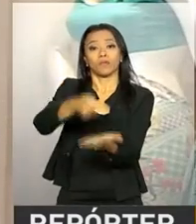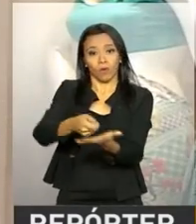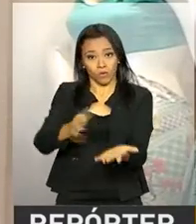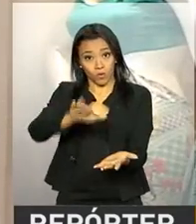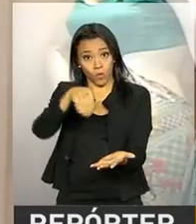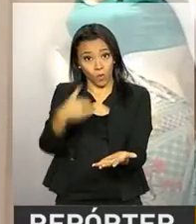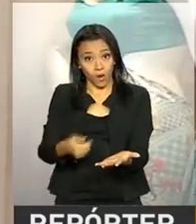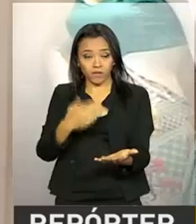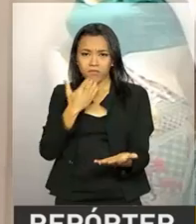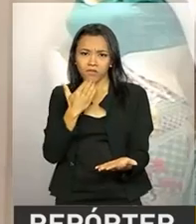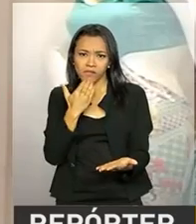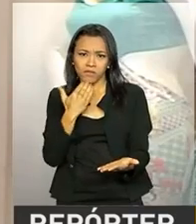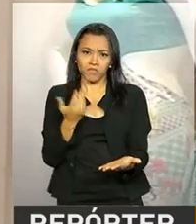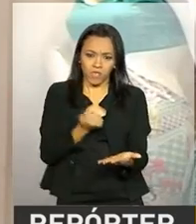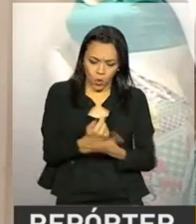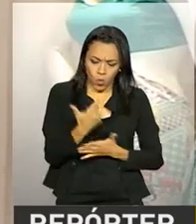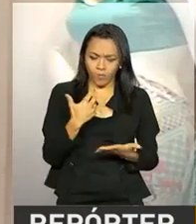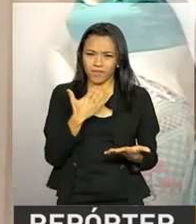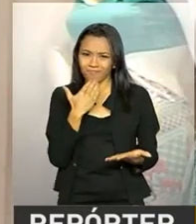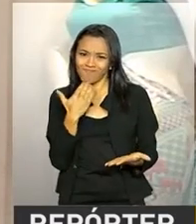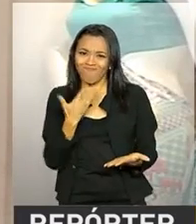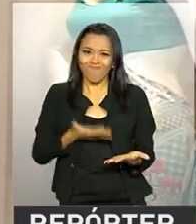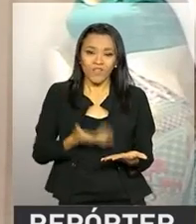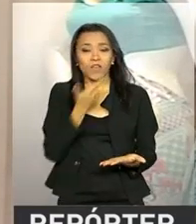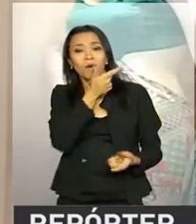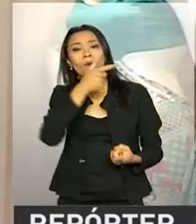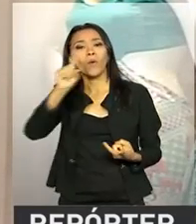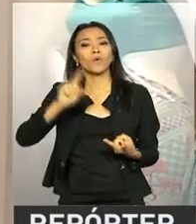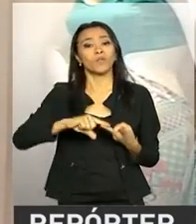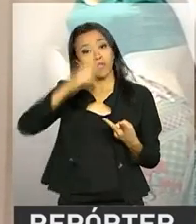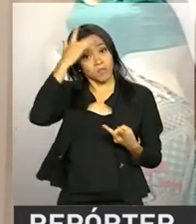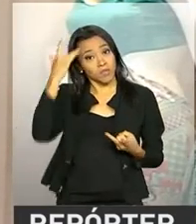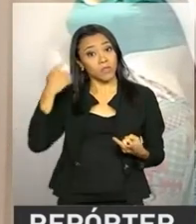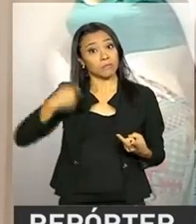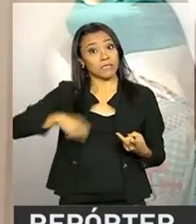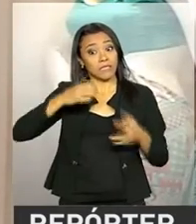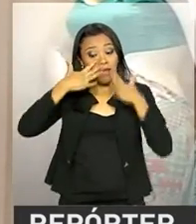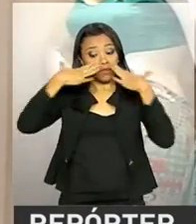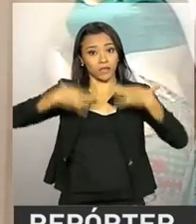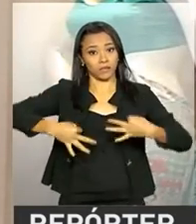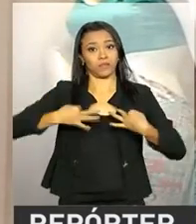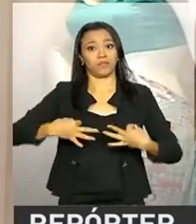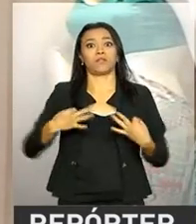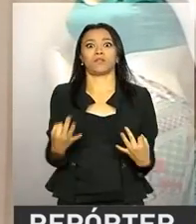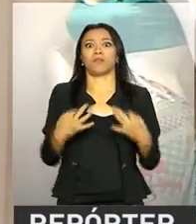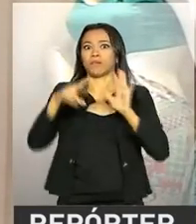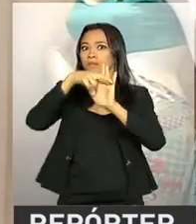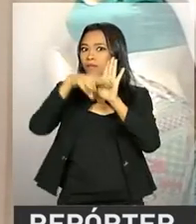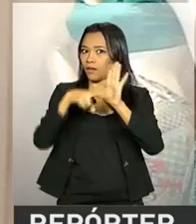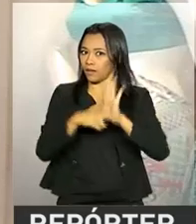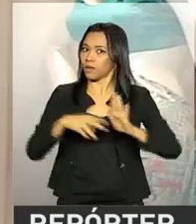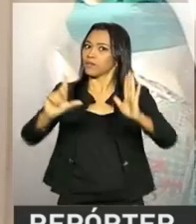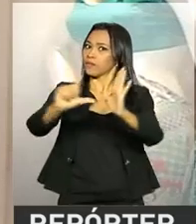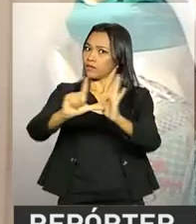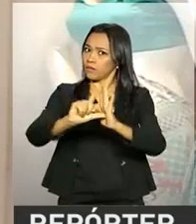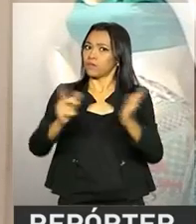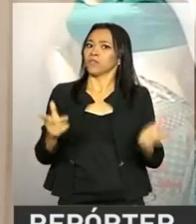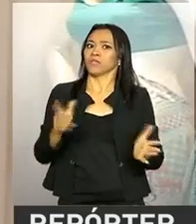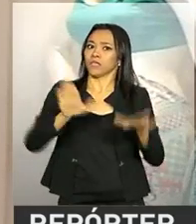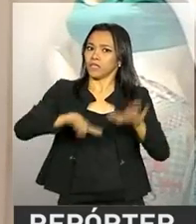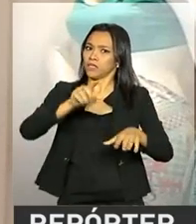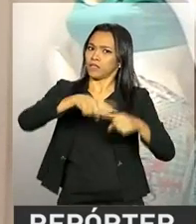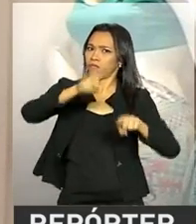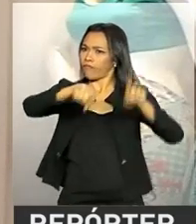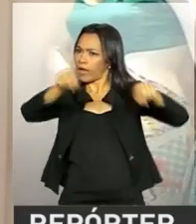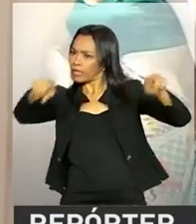quando ele apresenta problemas de qualidade em outros casos o consumidor deve ficar atento às normas do estabelecimento que podem